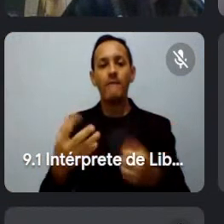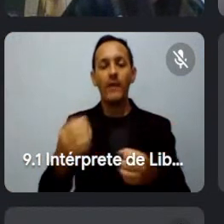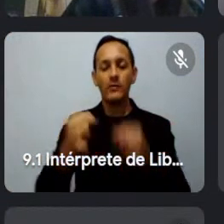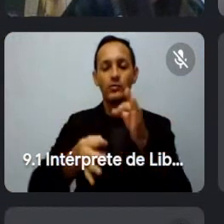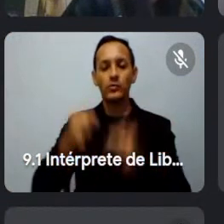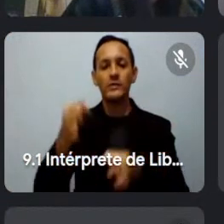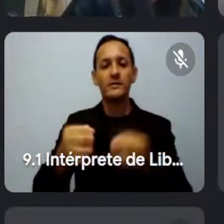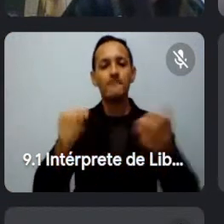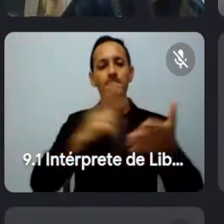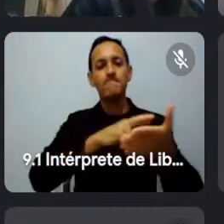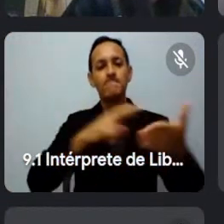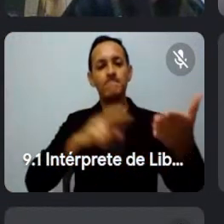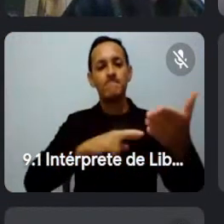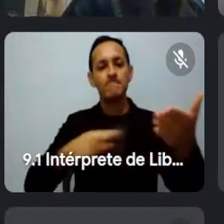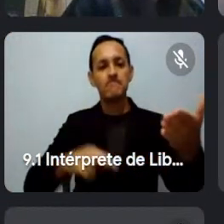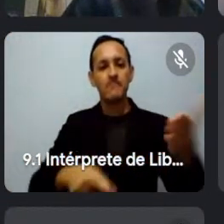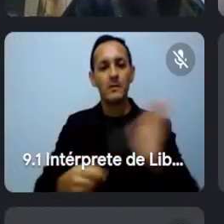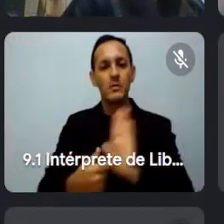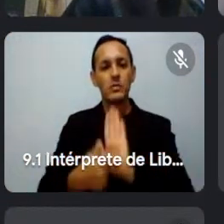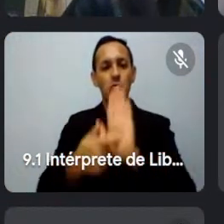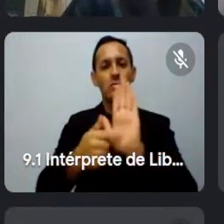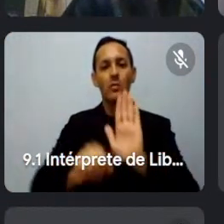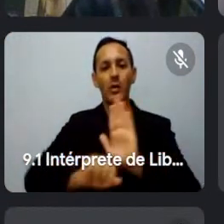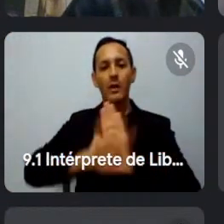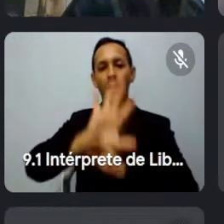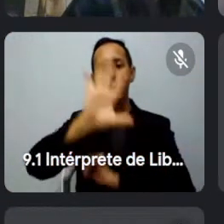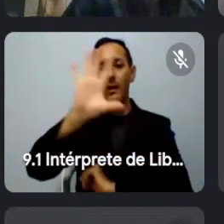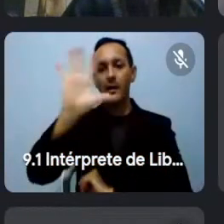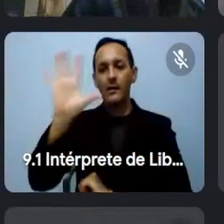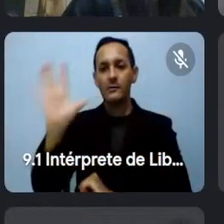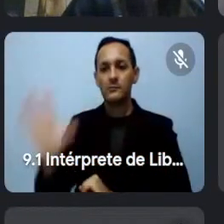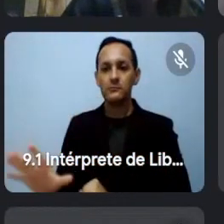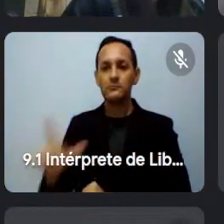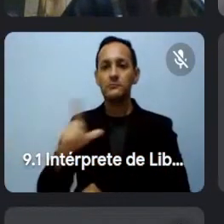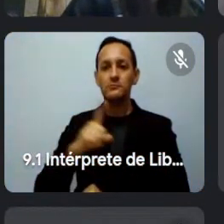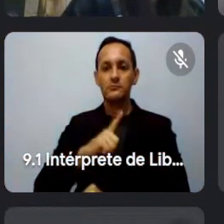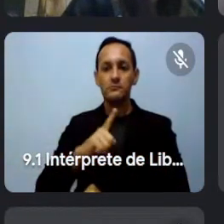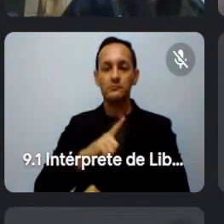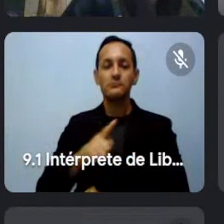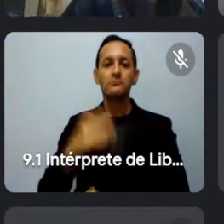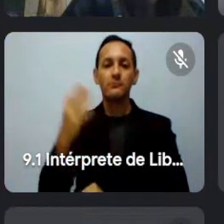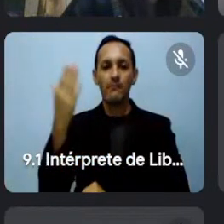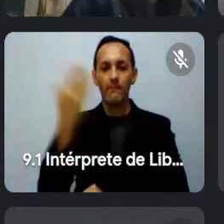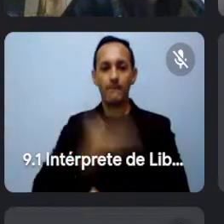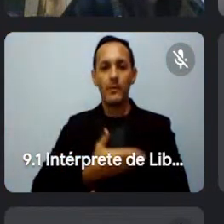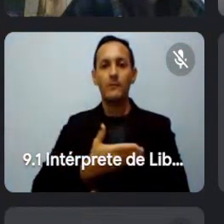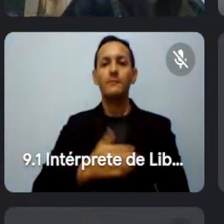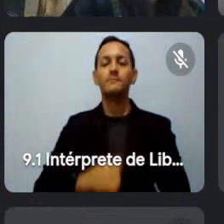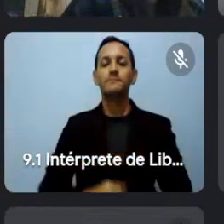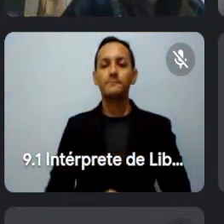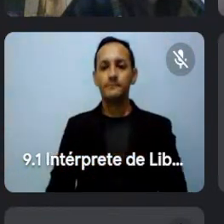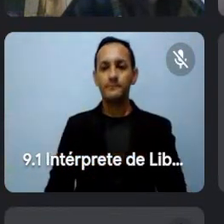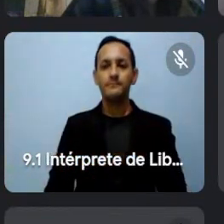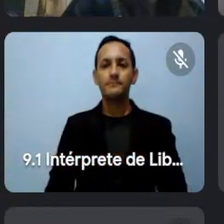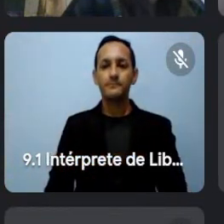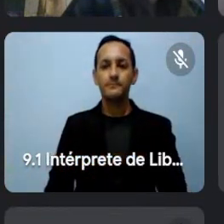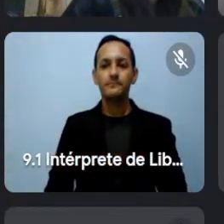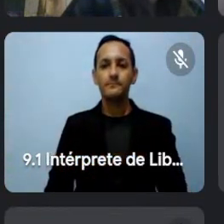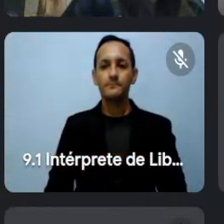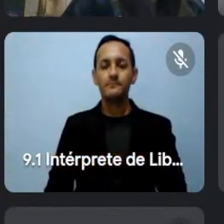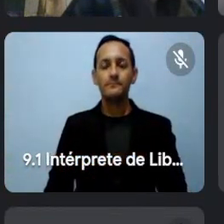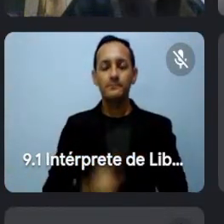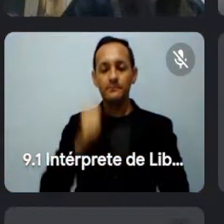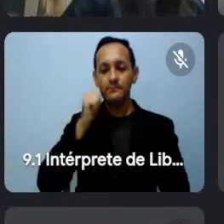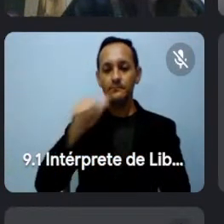não ficou de forma Clara o cuidado essa prova aí da participação da senhora